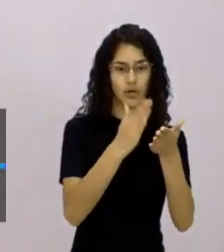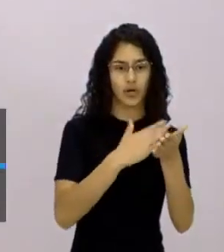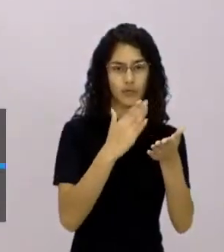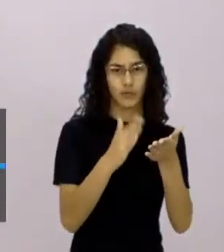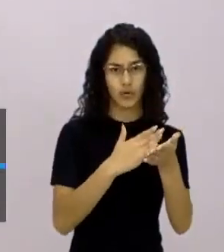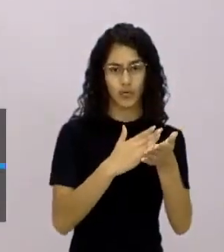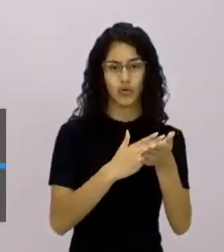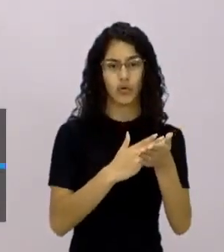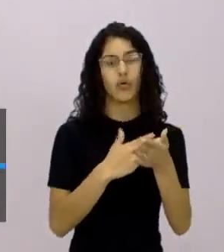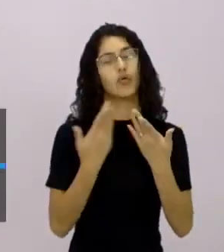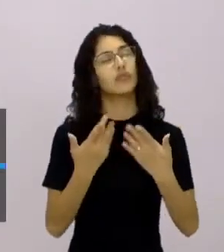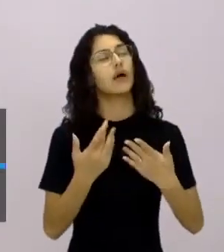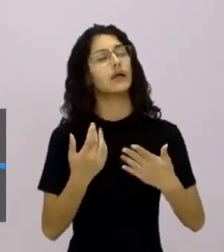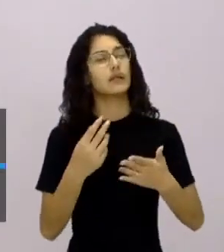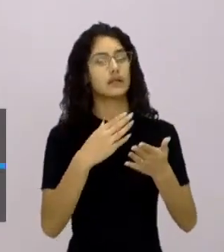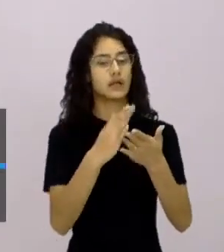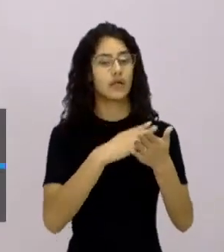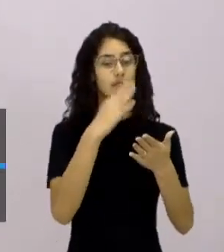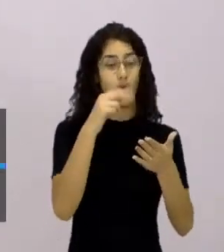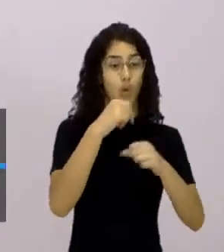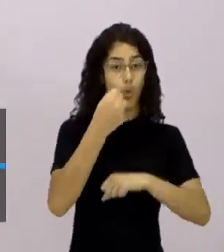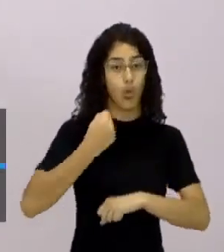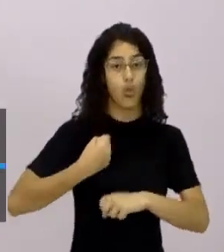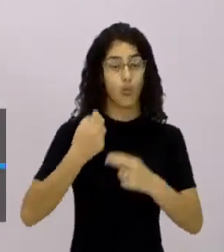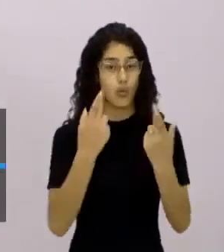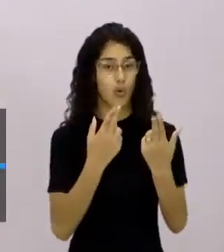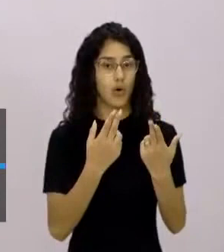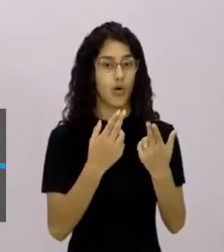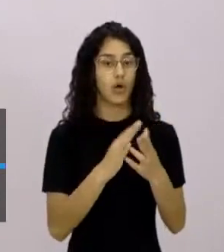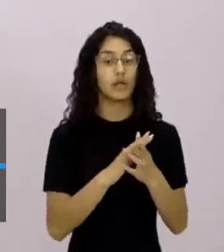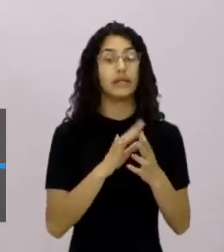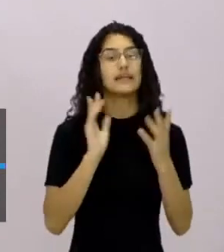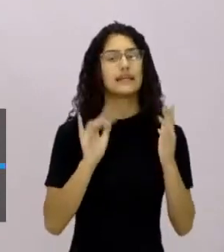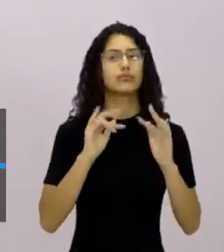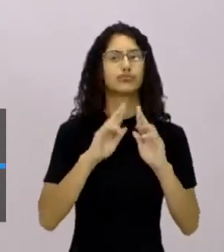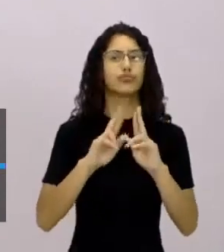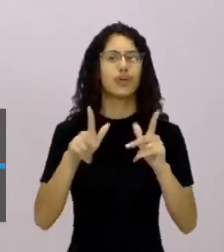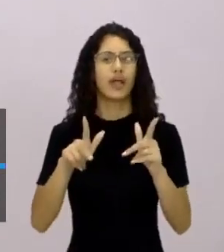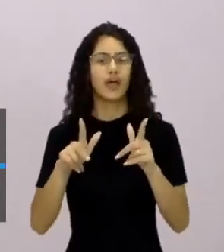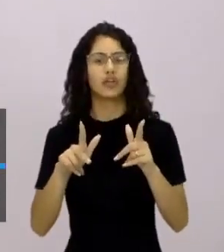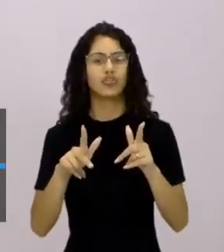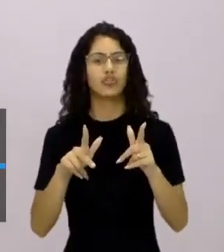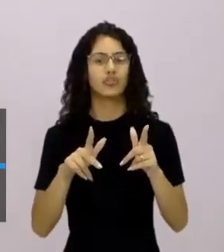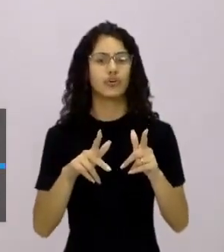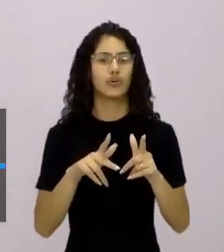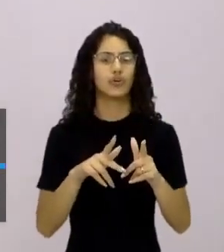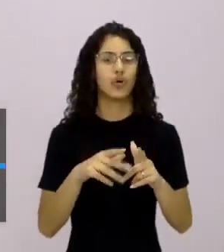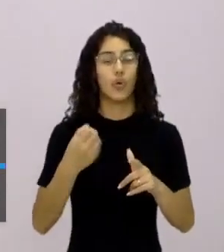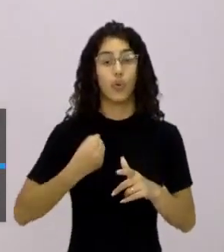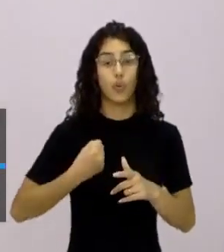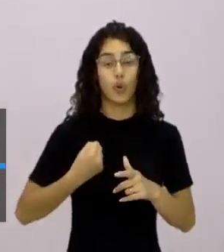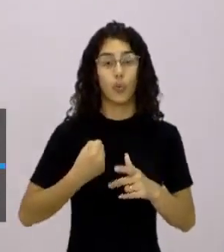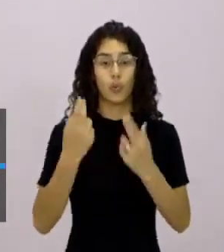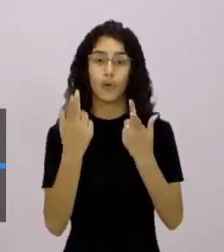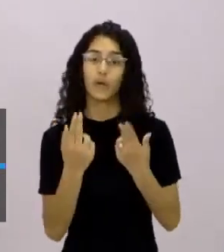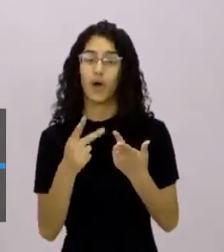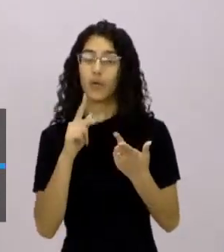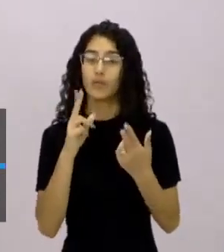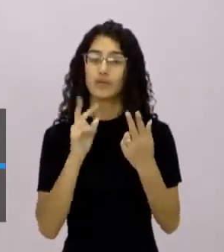vai escrever este número desta maneira. Se você vai escrever um livro em outra língua, você vai usar essa mesma maneira.